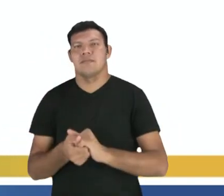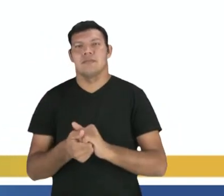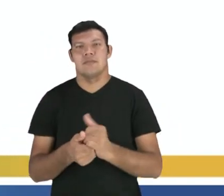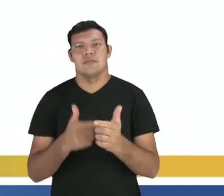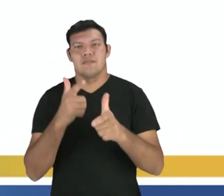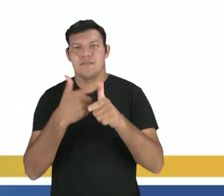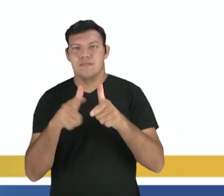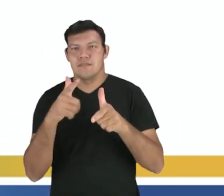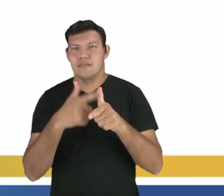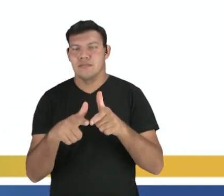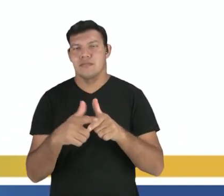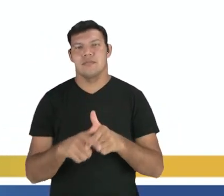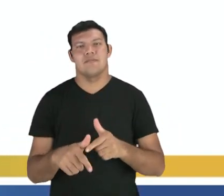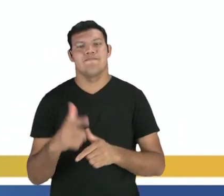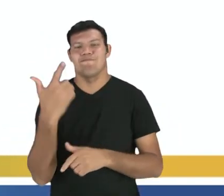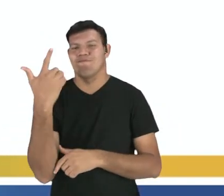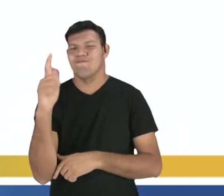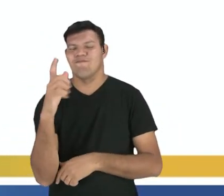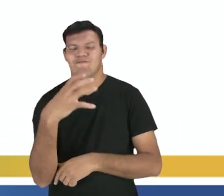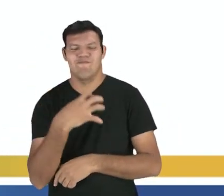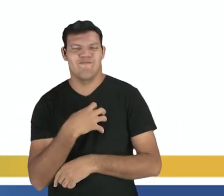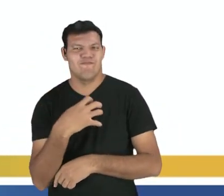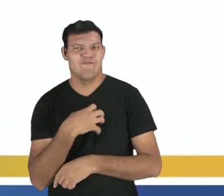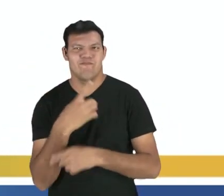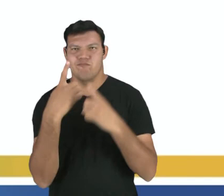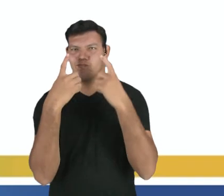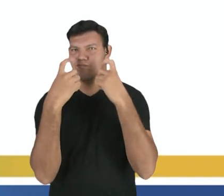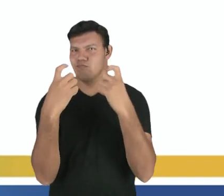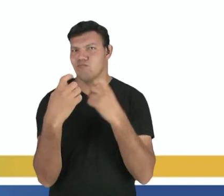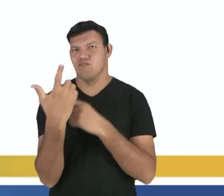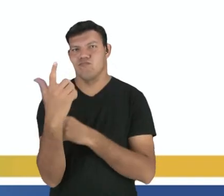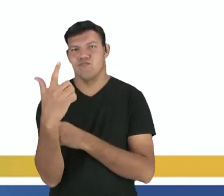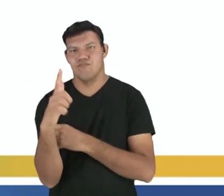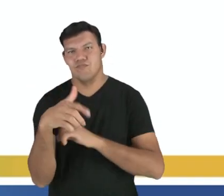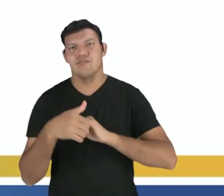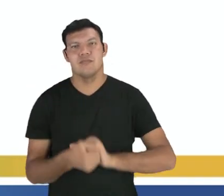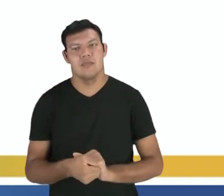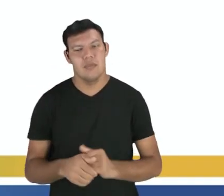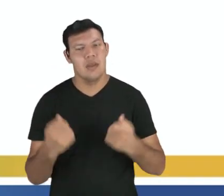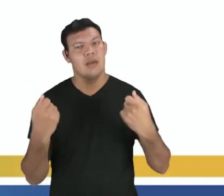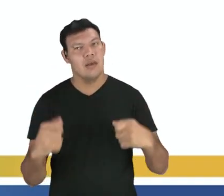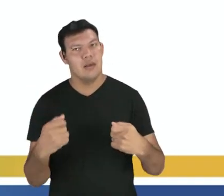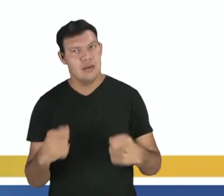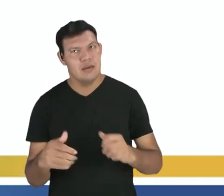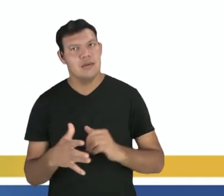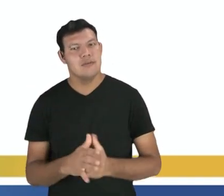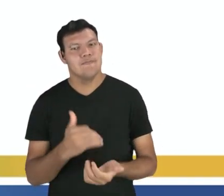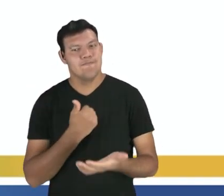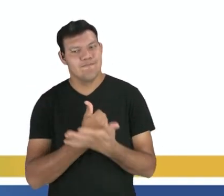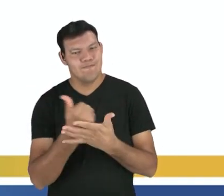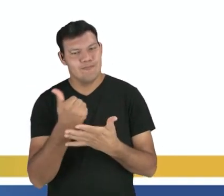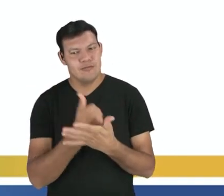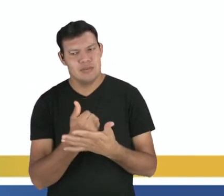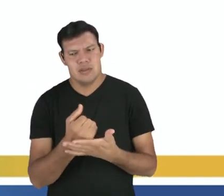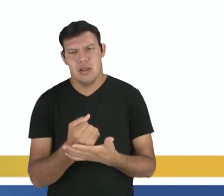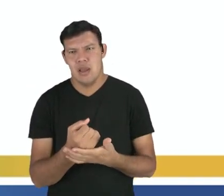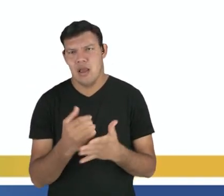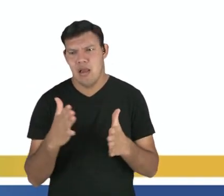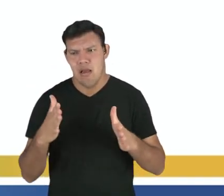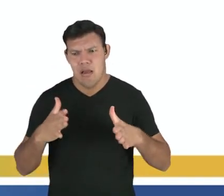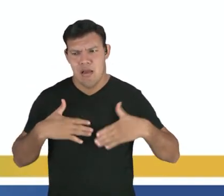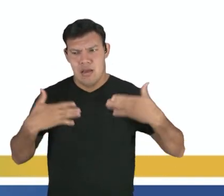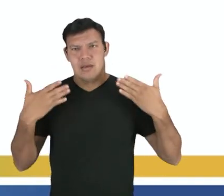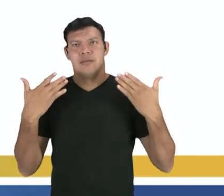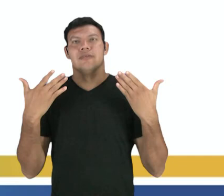complicação o texto ele fica Sem interesse pelo leitor é preciso que aconteça algo fora do comum para que a